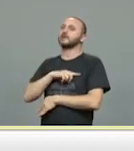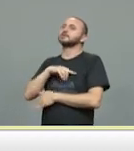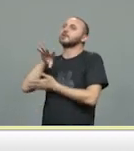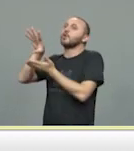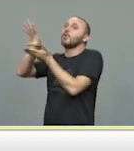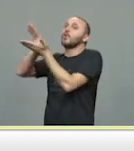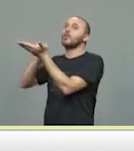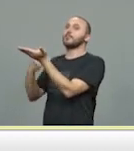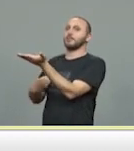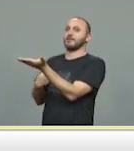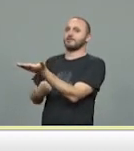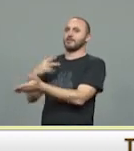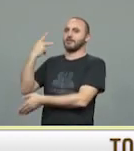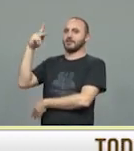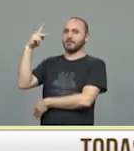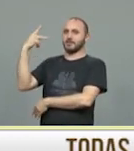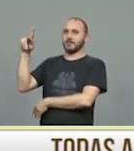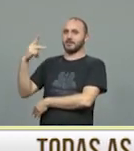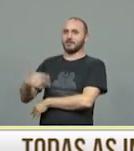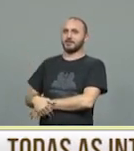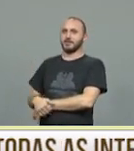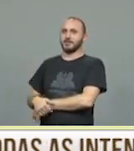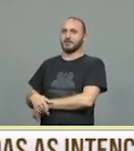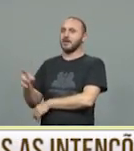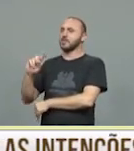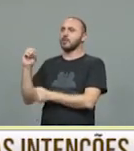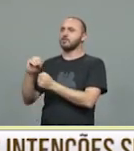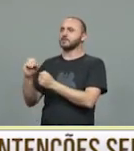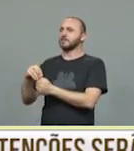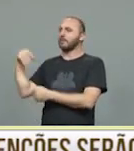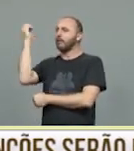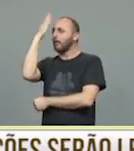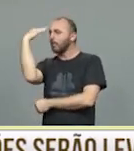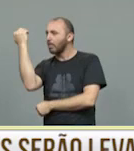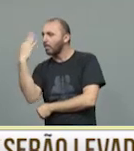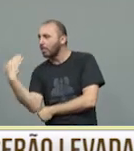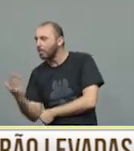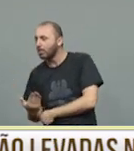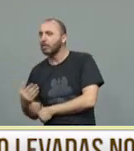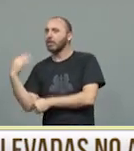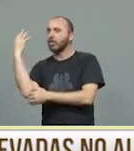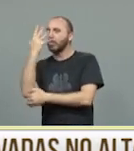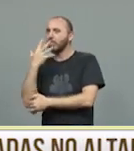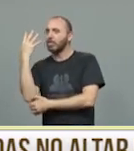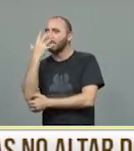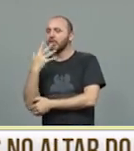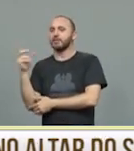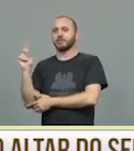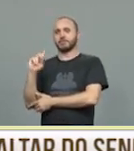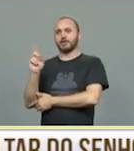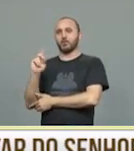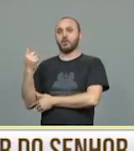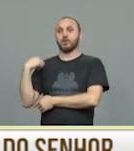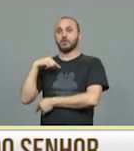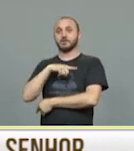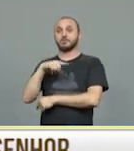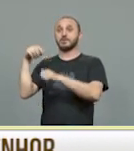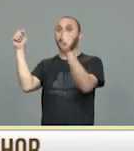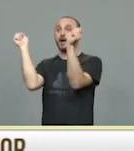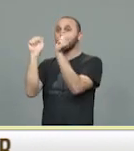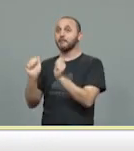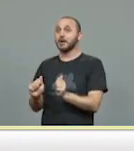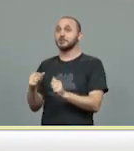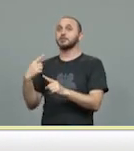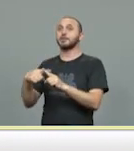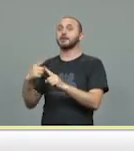de vida. Não fazemos culto à imagem, adoração, mas temos as imagens